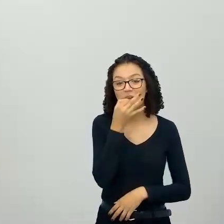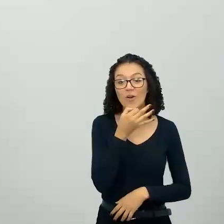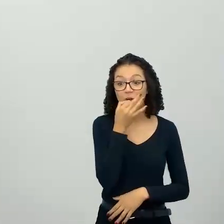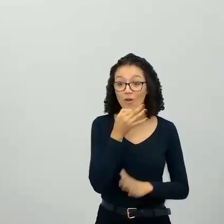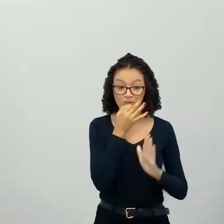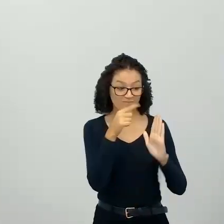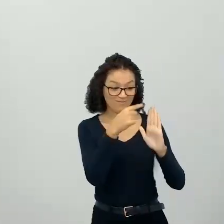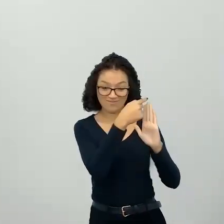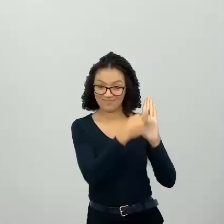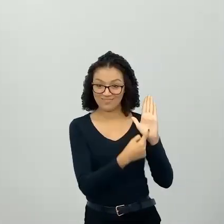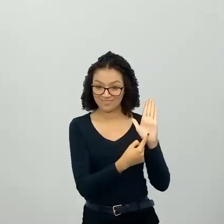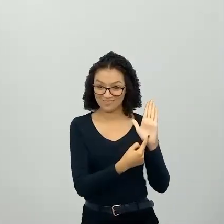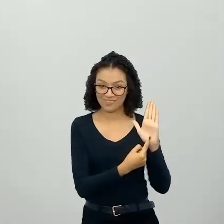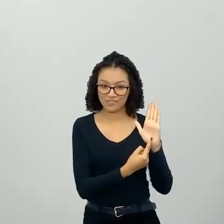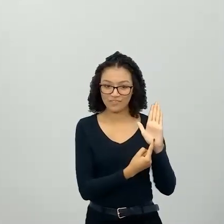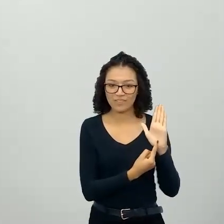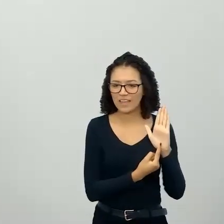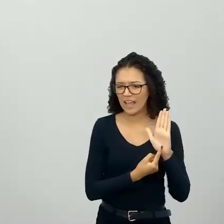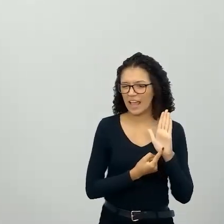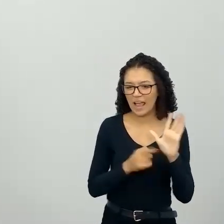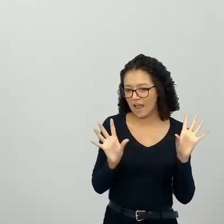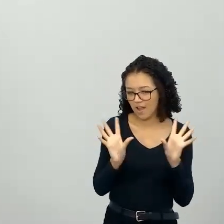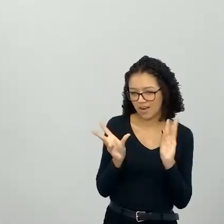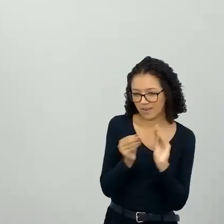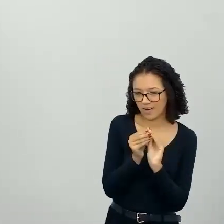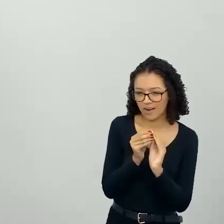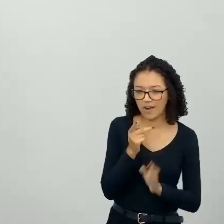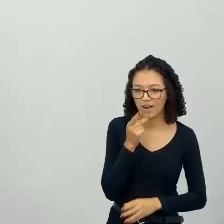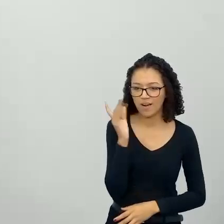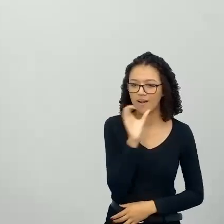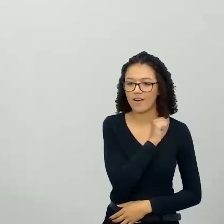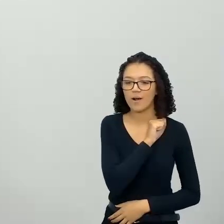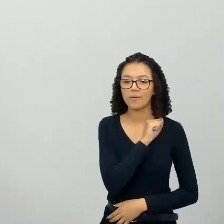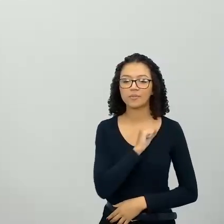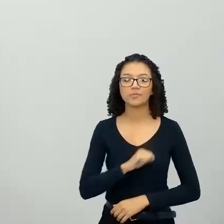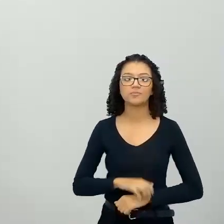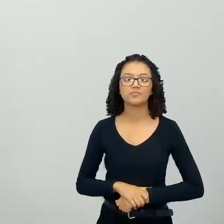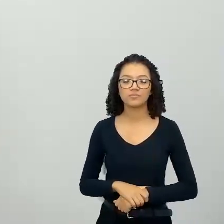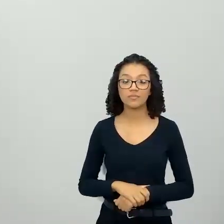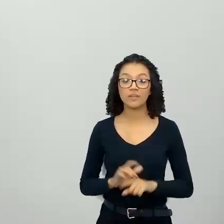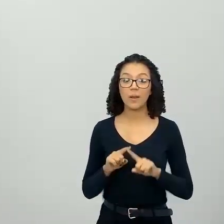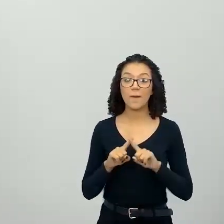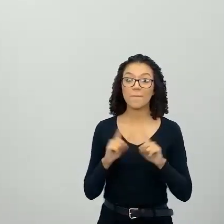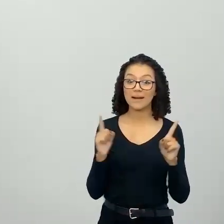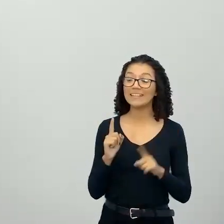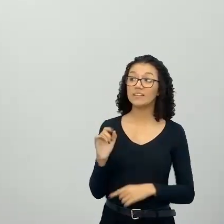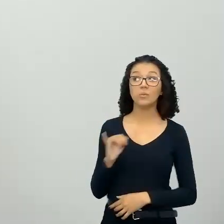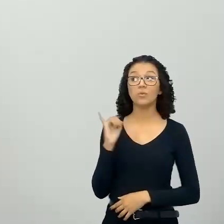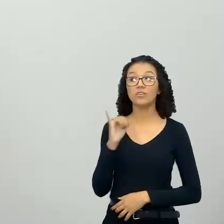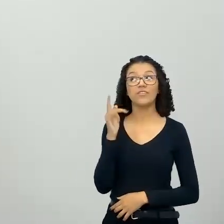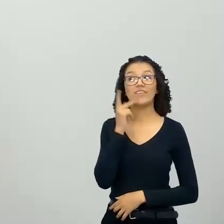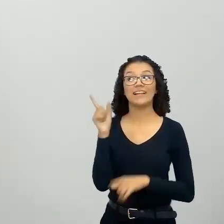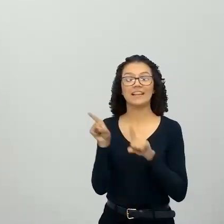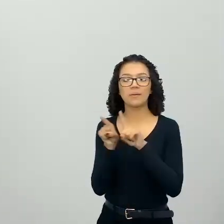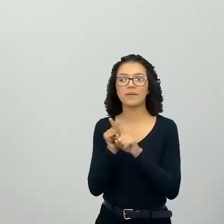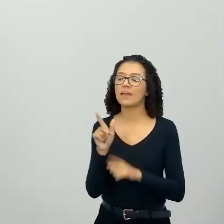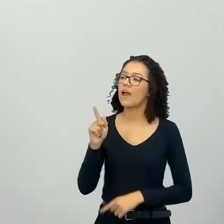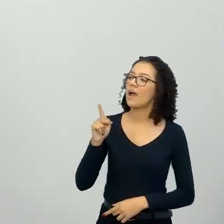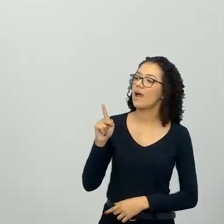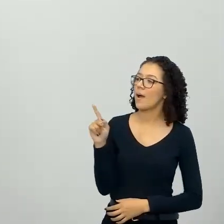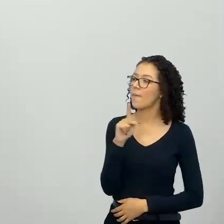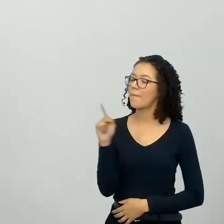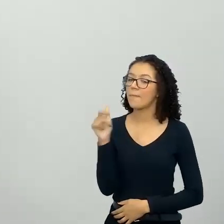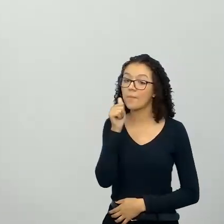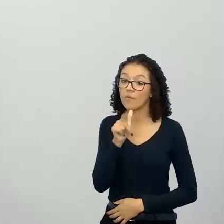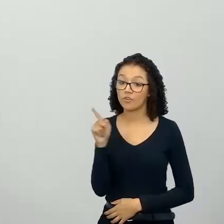chat, vou destacar brevemente, mas realmente seria interessante a gente dedicar uma outra conversa para isso. A professora Carmen